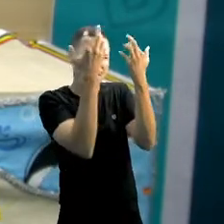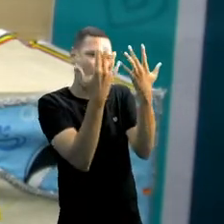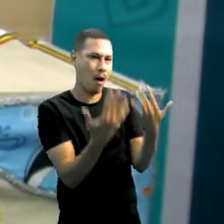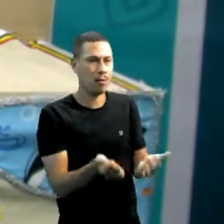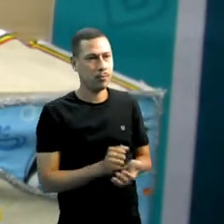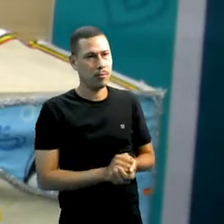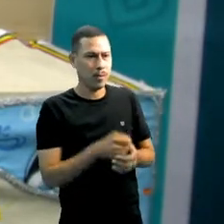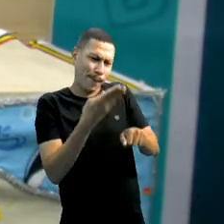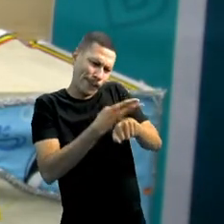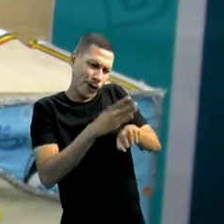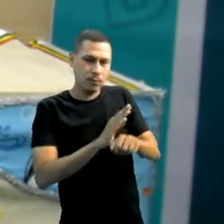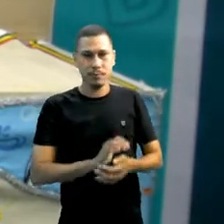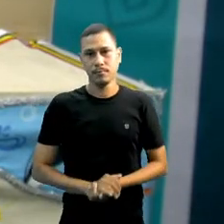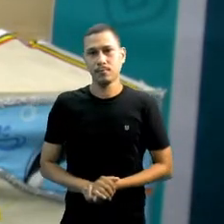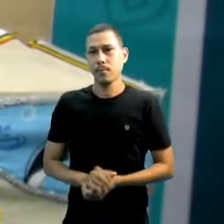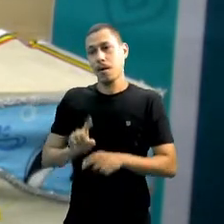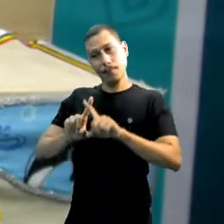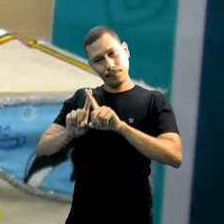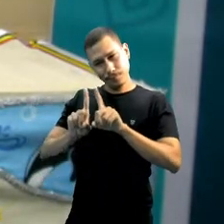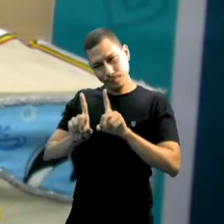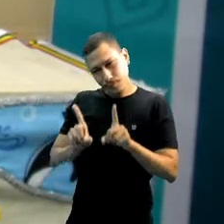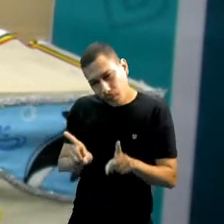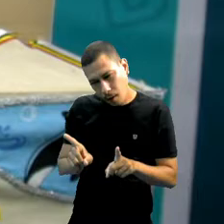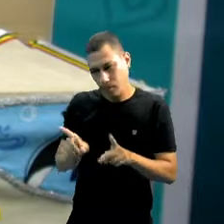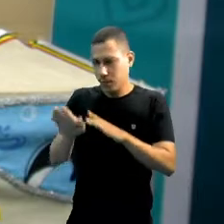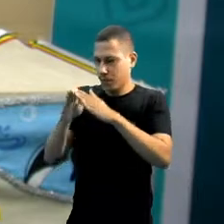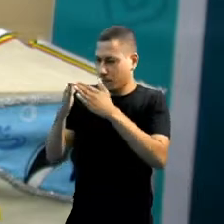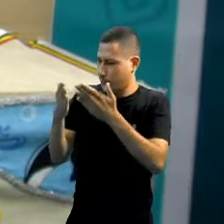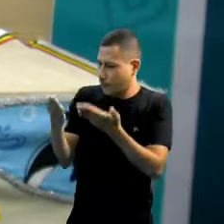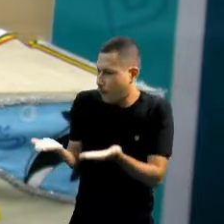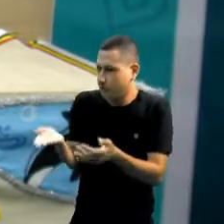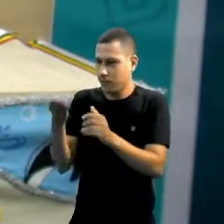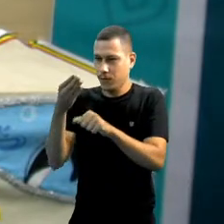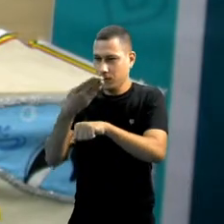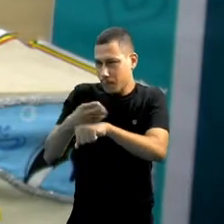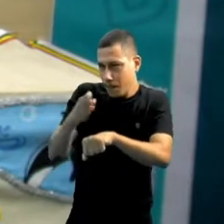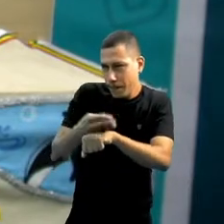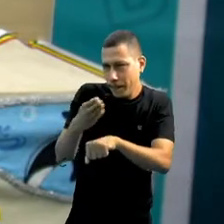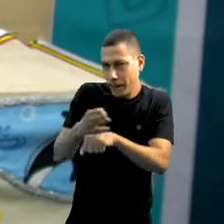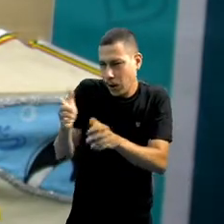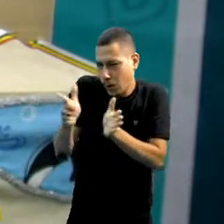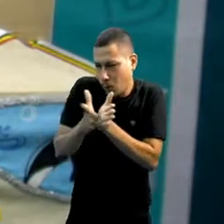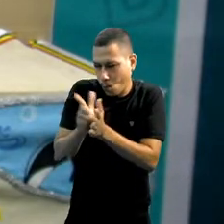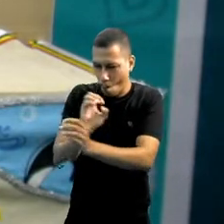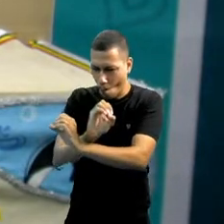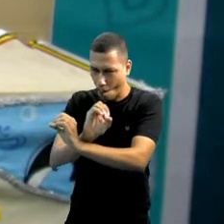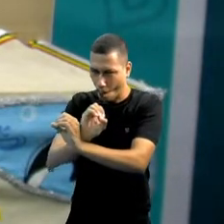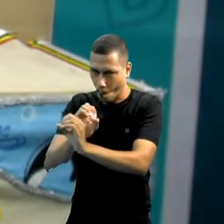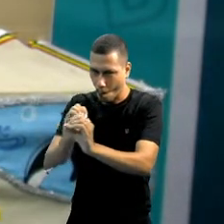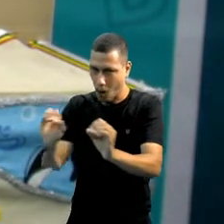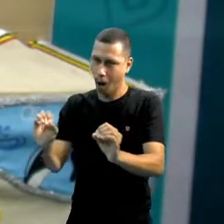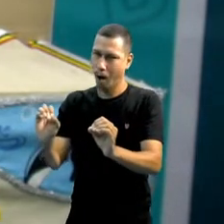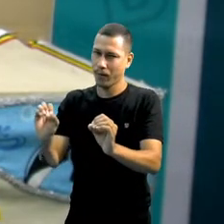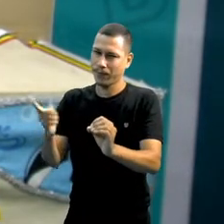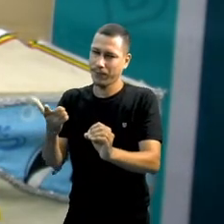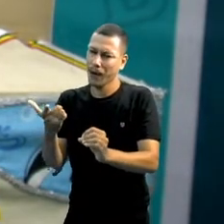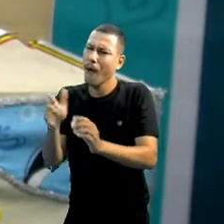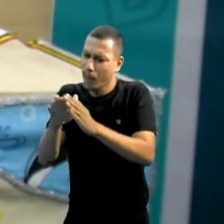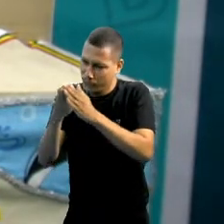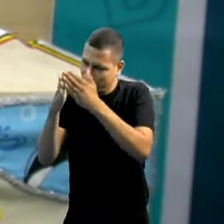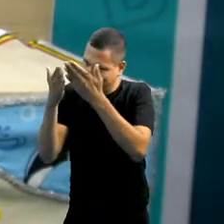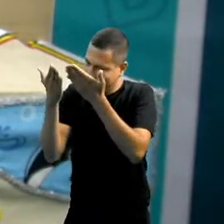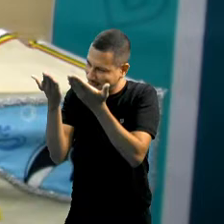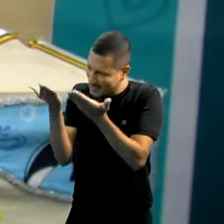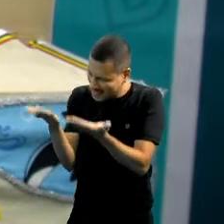Tudo branco. Mas mesmo ele sendo, leiturinha, todo branco, sem ter nada, ele era um